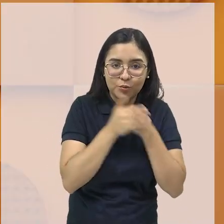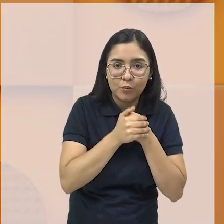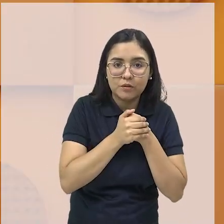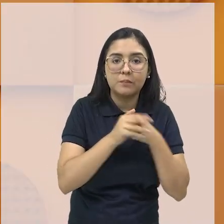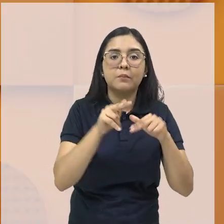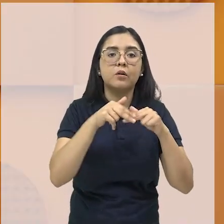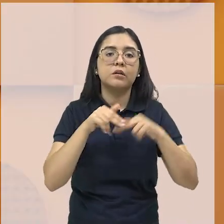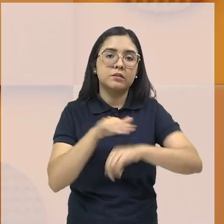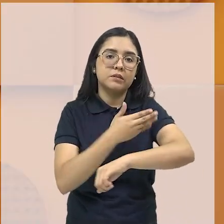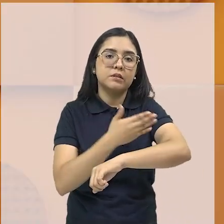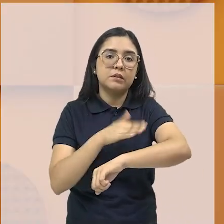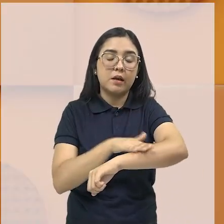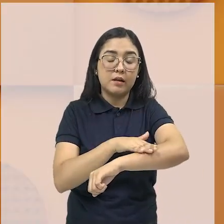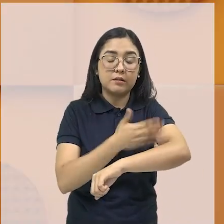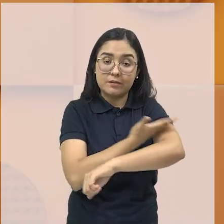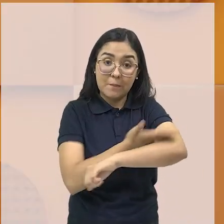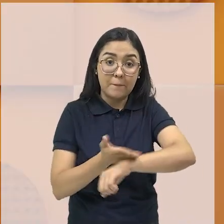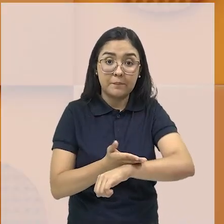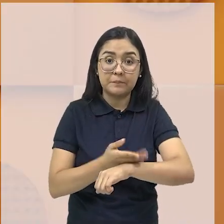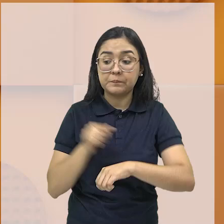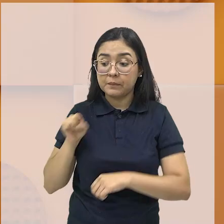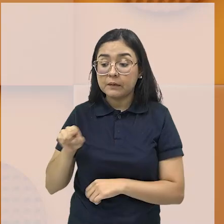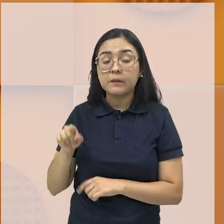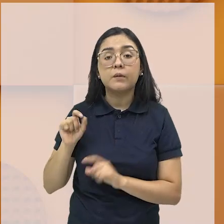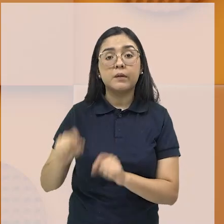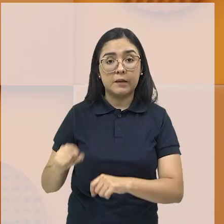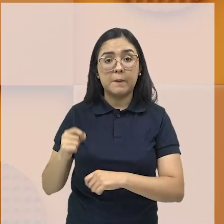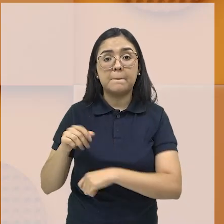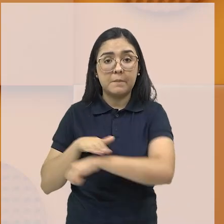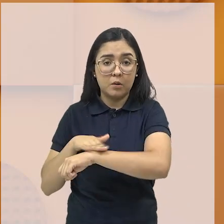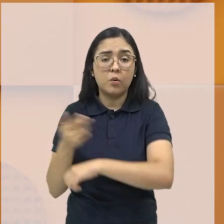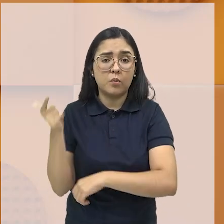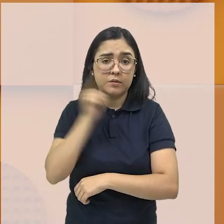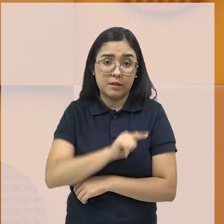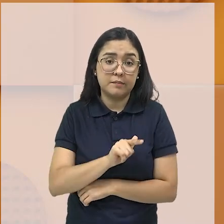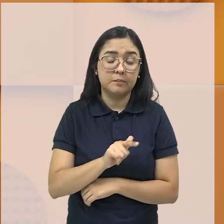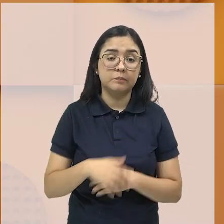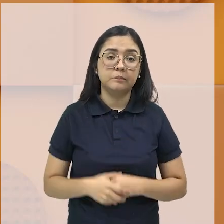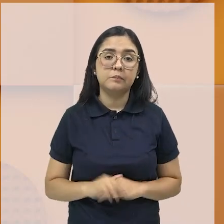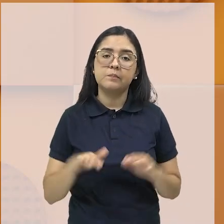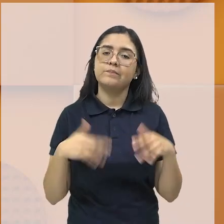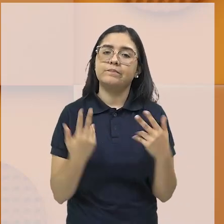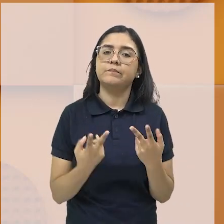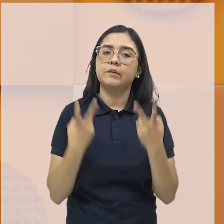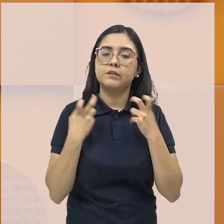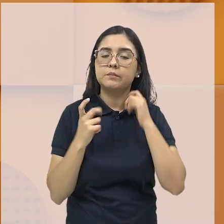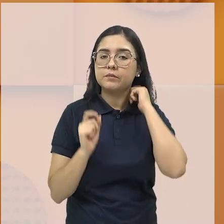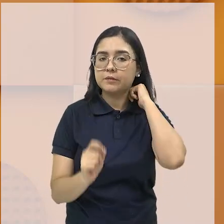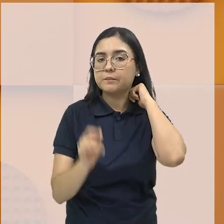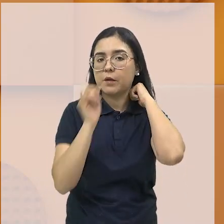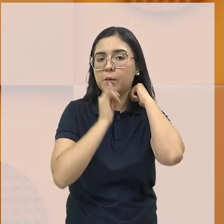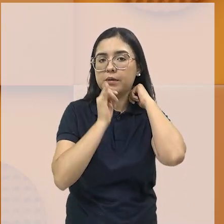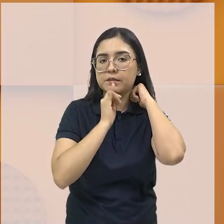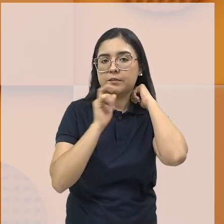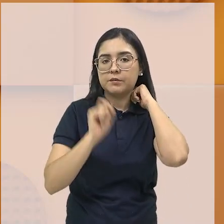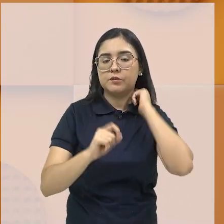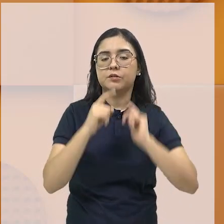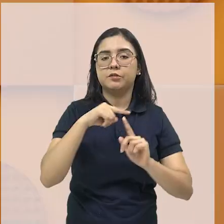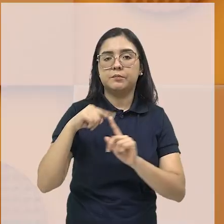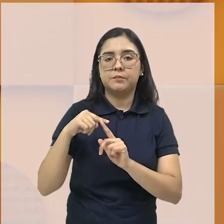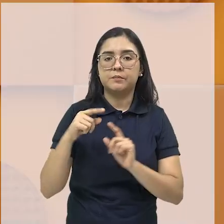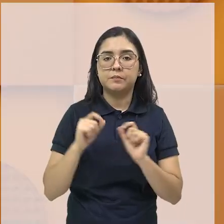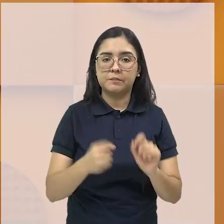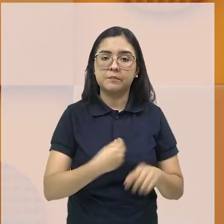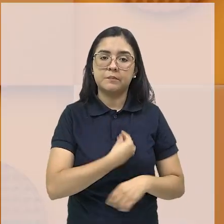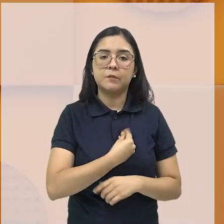por conta de sua coloração, enquanto os ratos marrons conseguem, né? Então percebam aí, né, como um exemplo de espécies